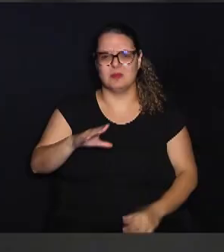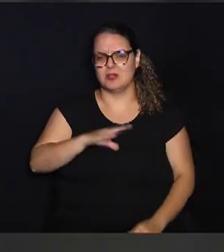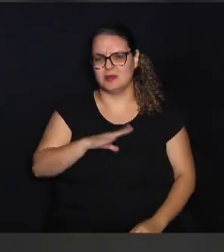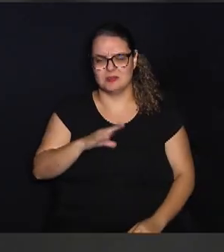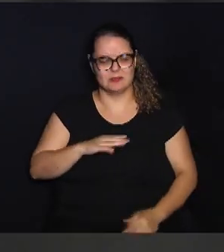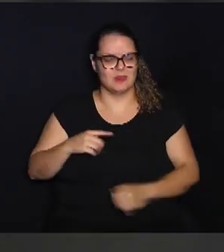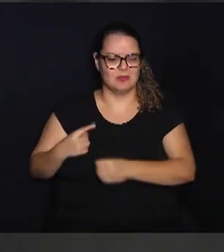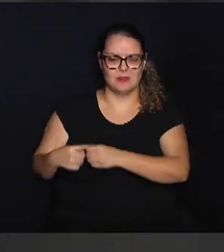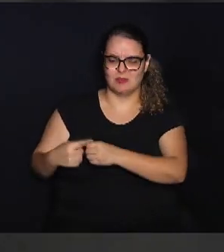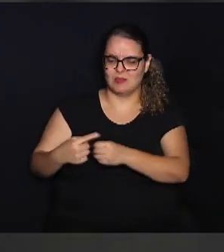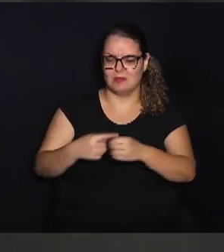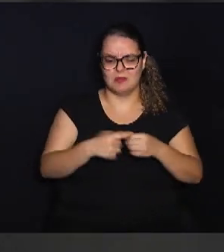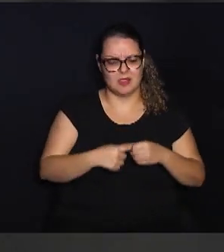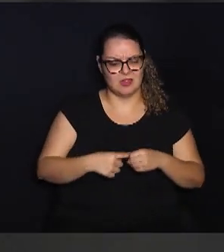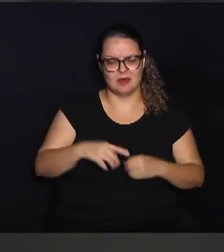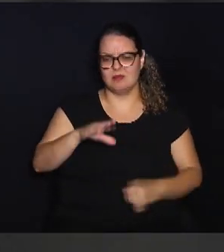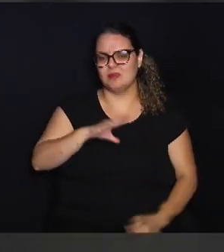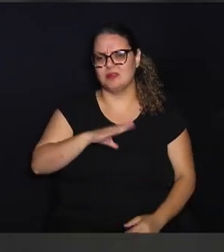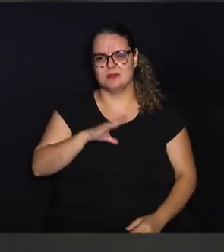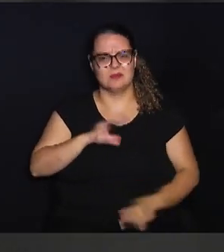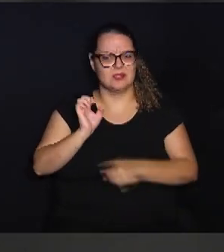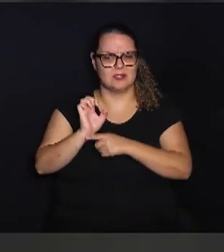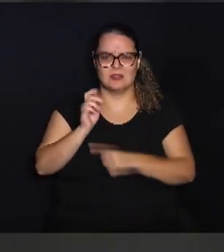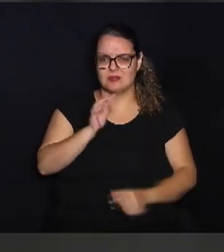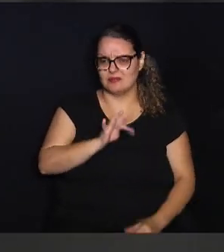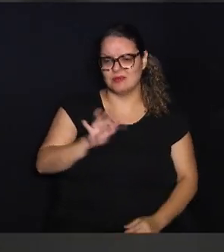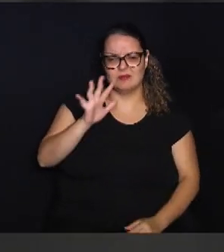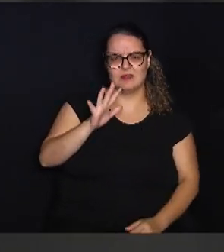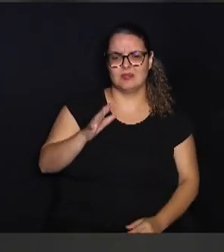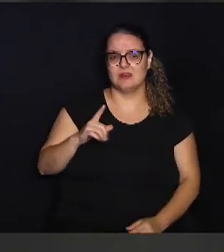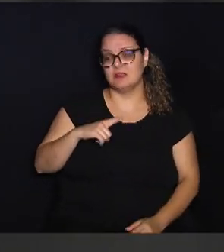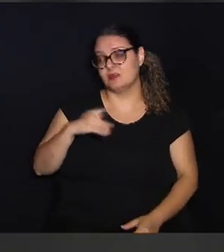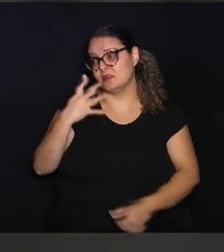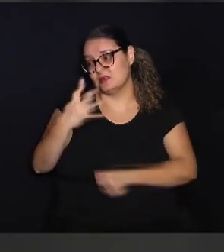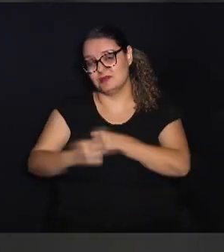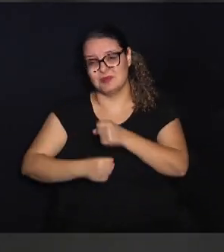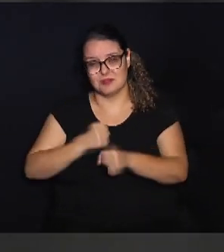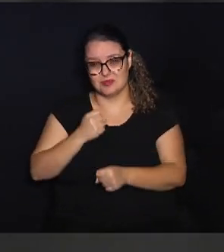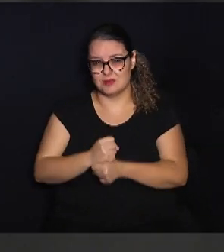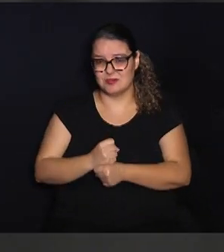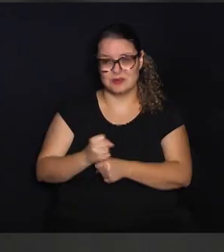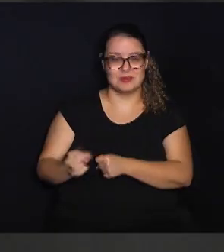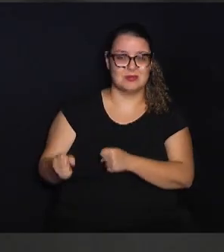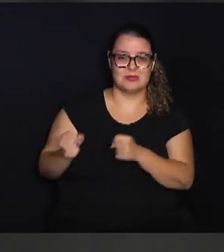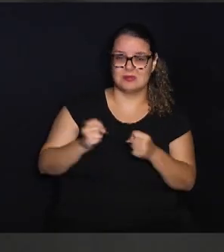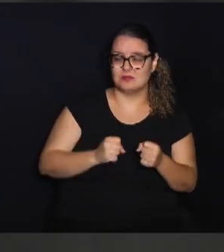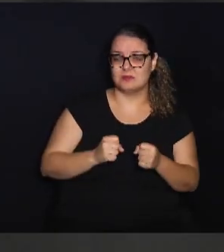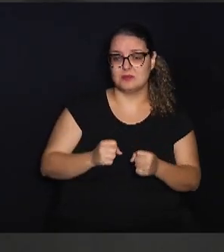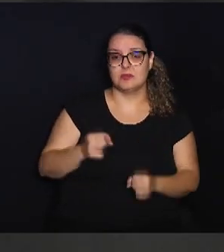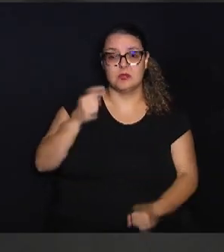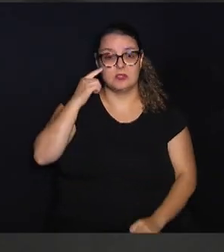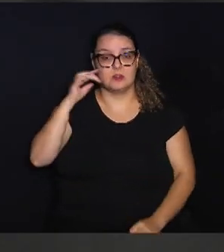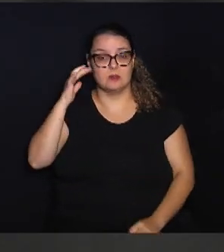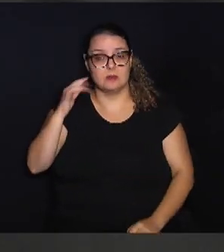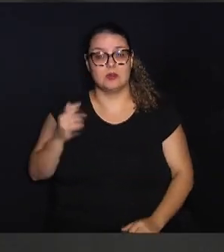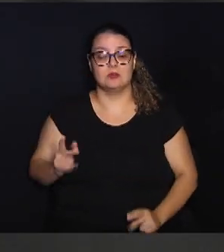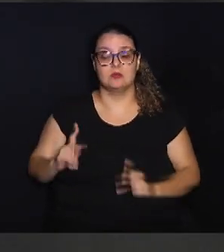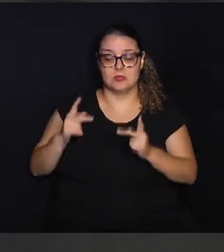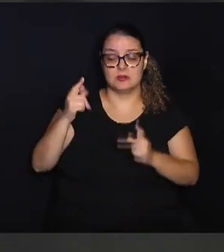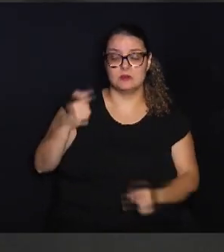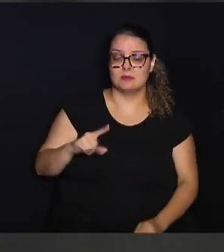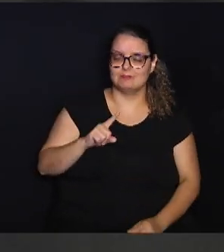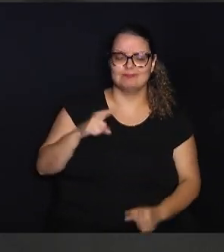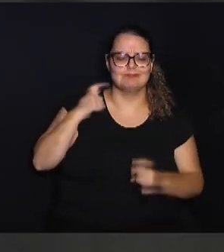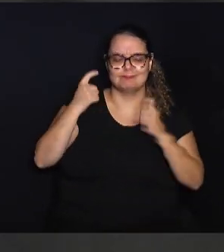estadual, federal, todos que passam por 4 anos na esfera do poder e só pensam em se reeleger, eles não estão preocupados